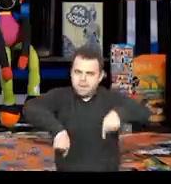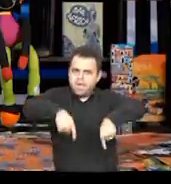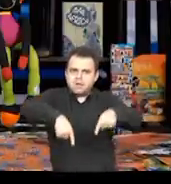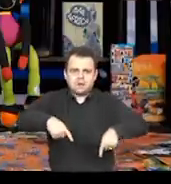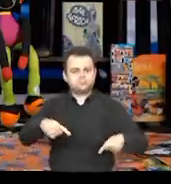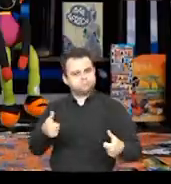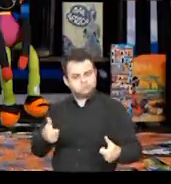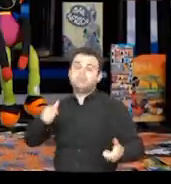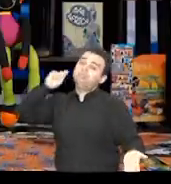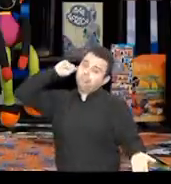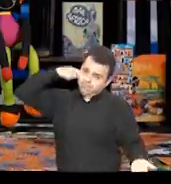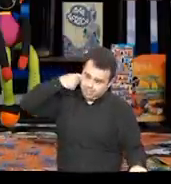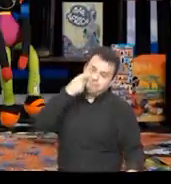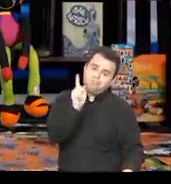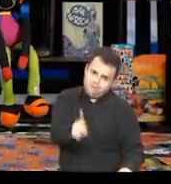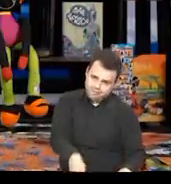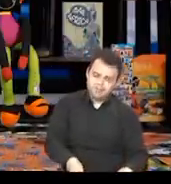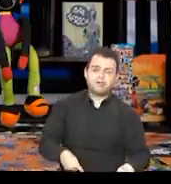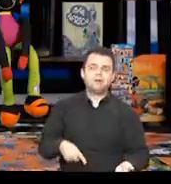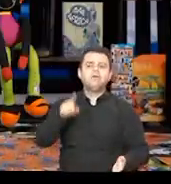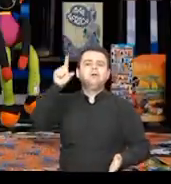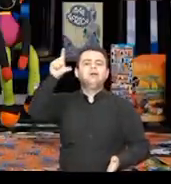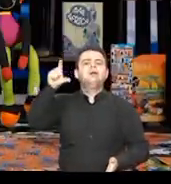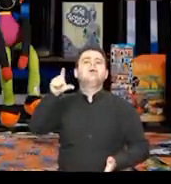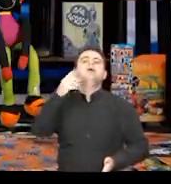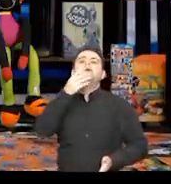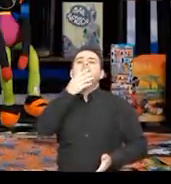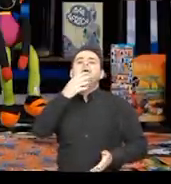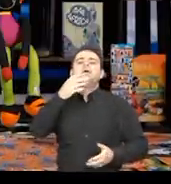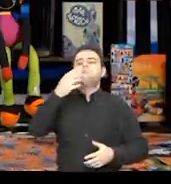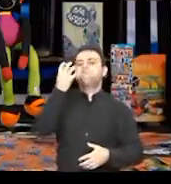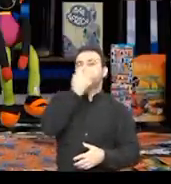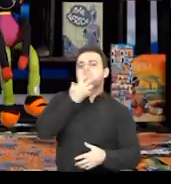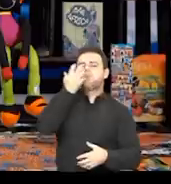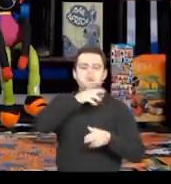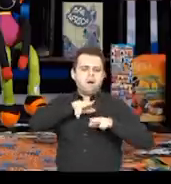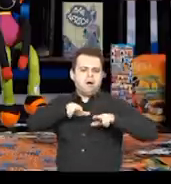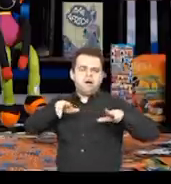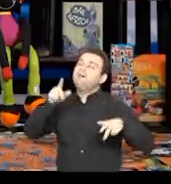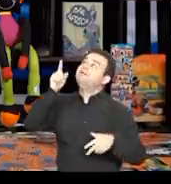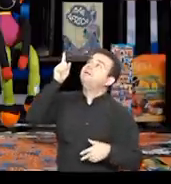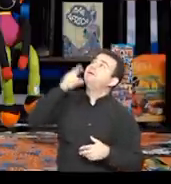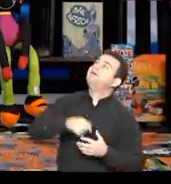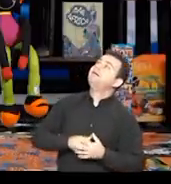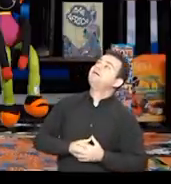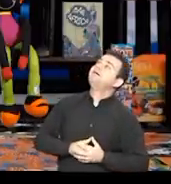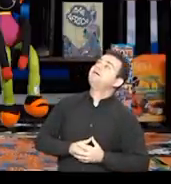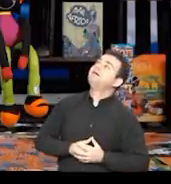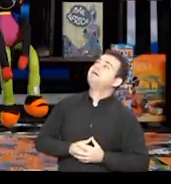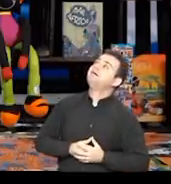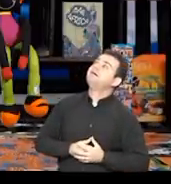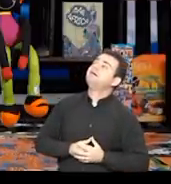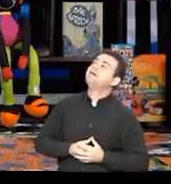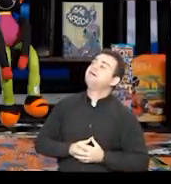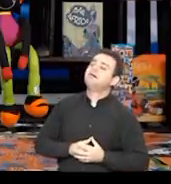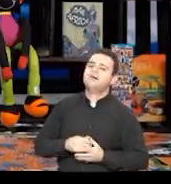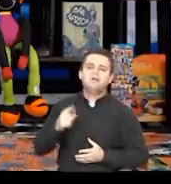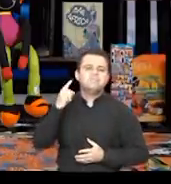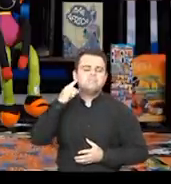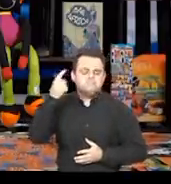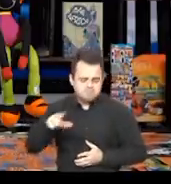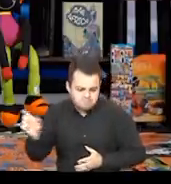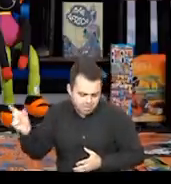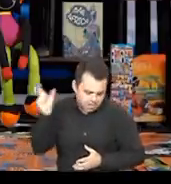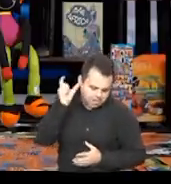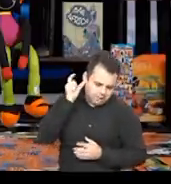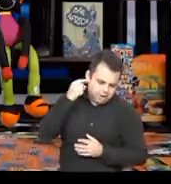e negras. James Brown e Milton Santos é pura magia. Não posso ouvir a palavra magia negra